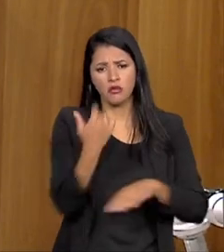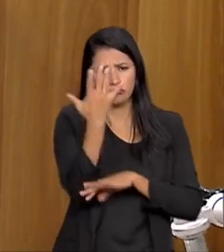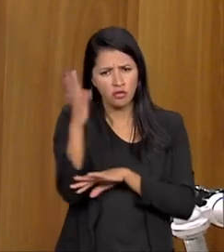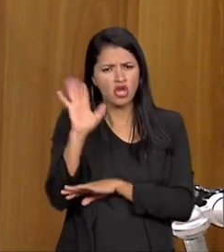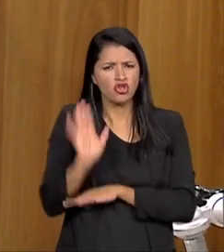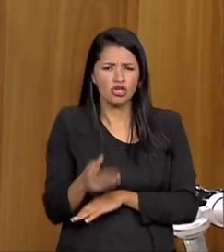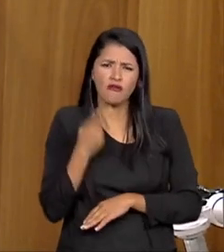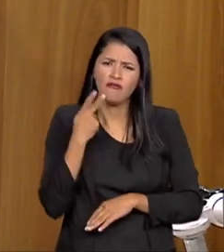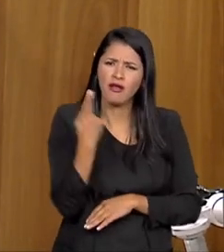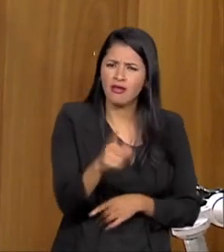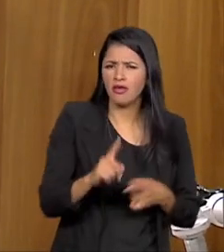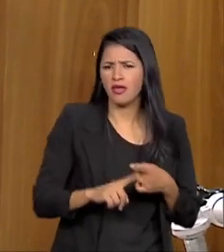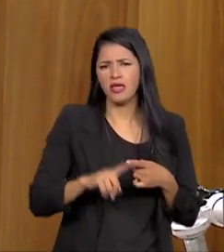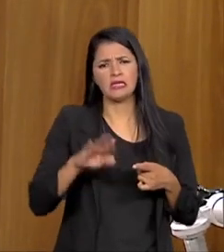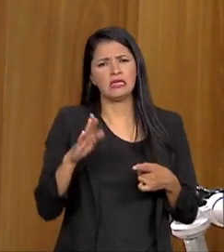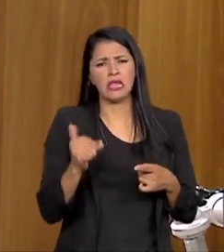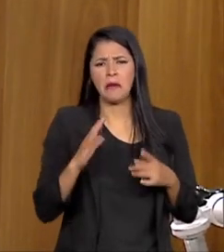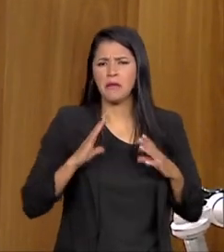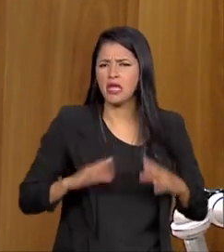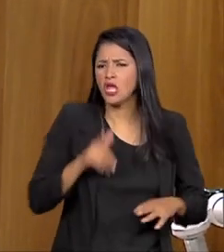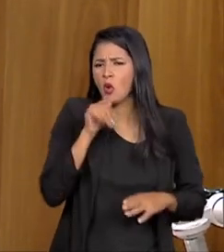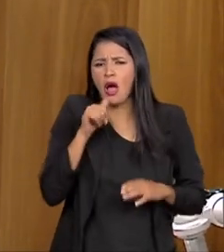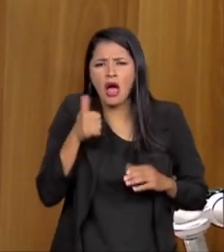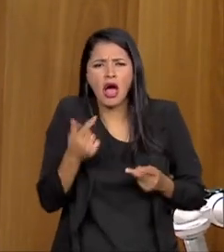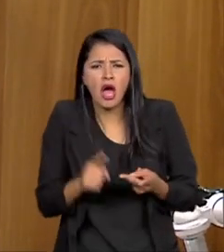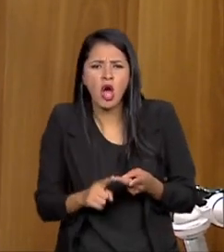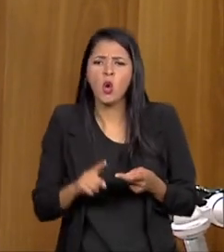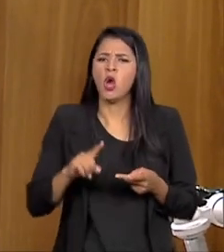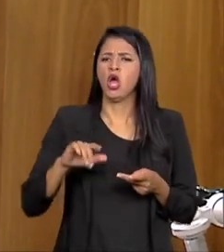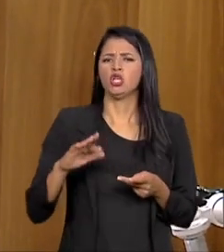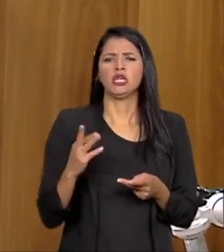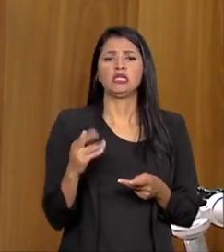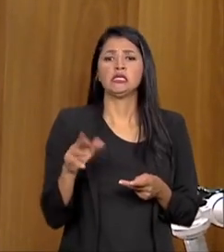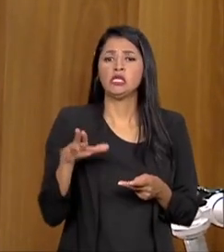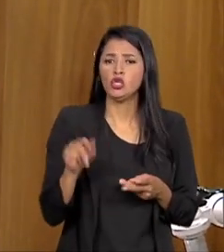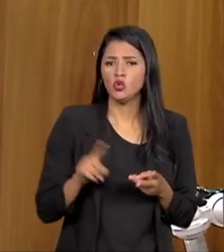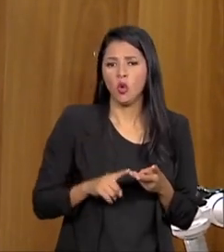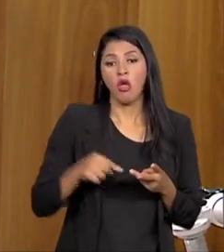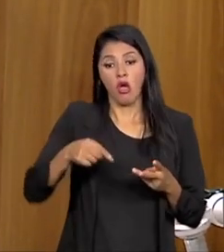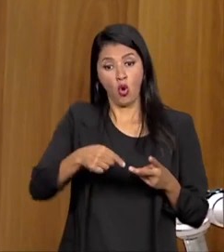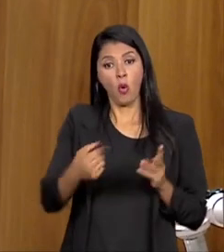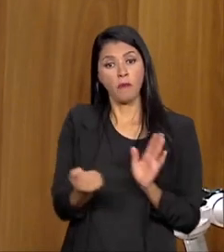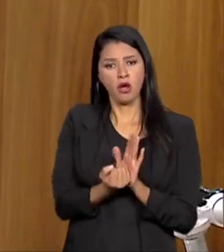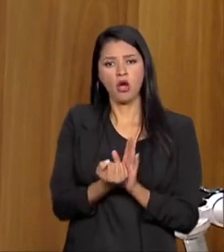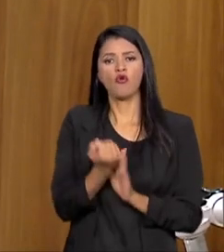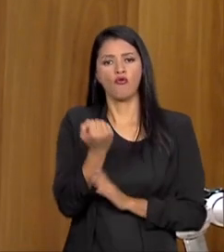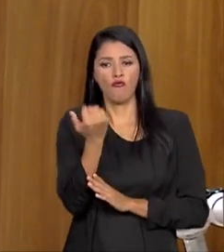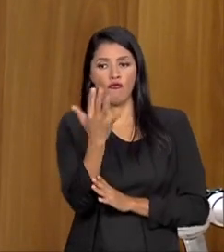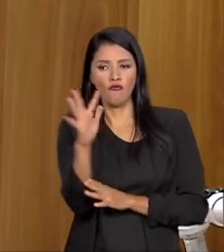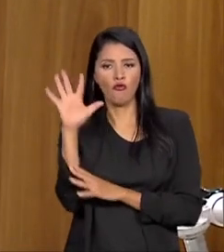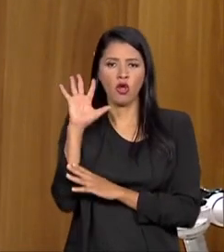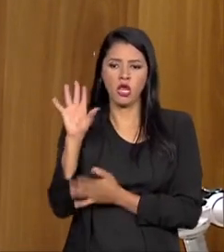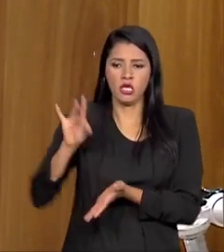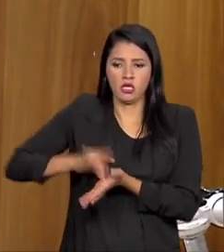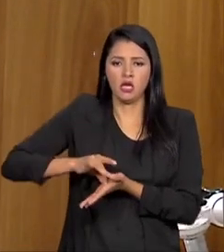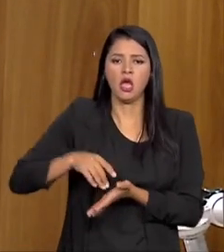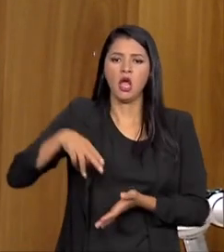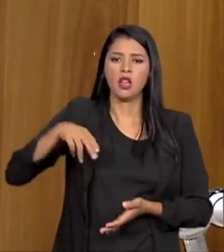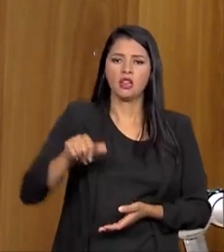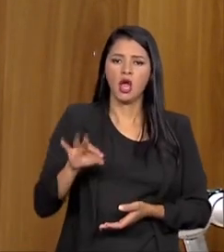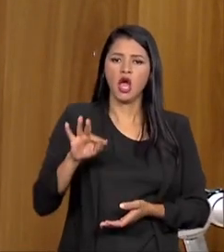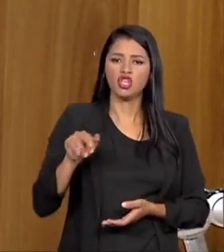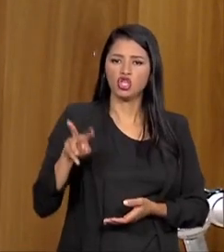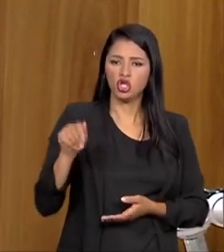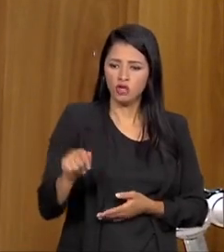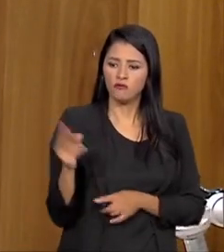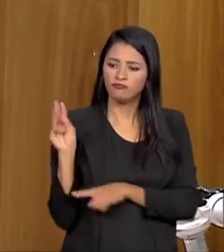sobre o Marco do saneamento Marco dos resíduos sólidos é um Marco de Floresta Nativa nós temos que reconhecer no Brasil volume de Floresta Nativa